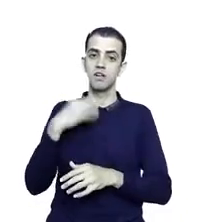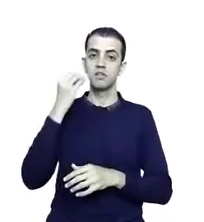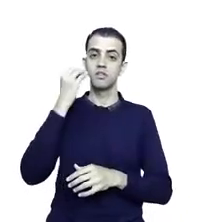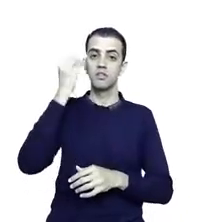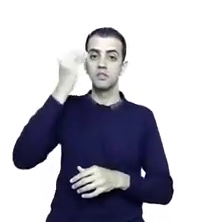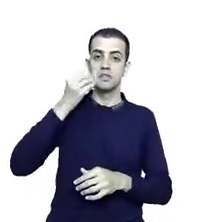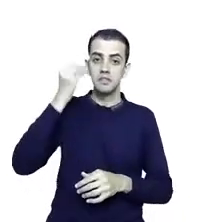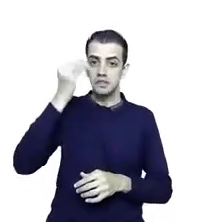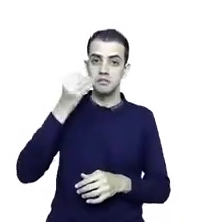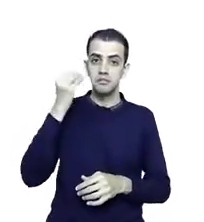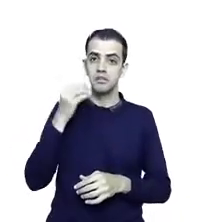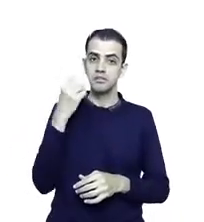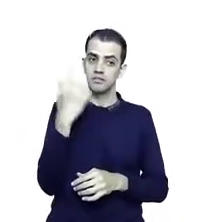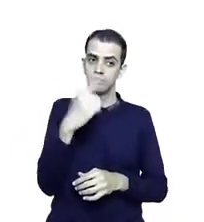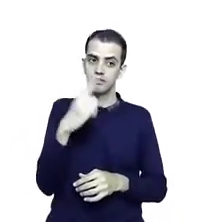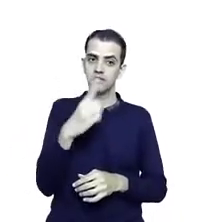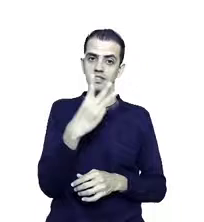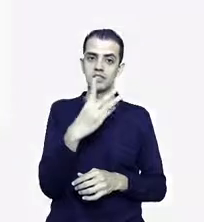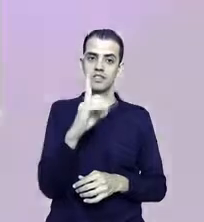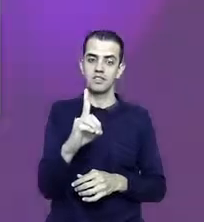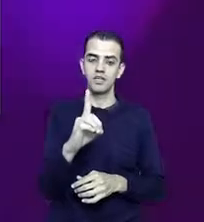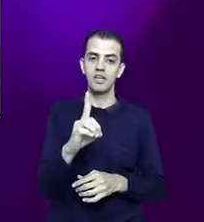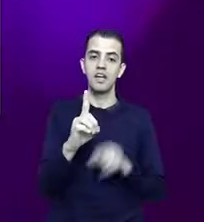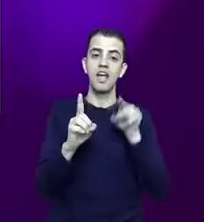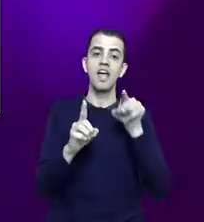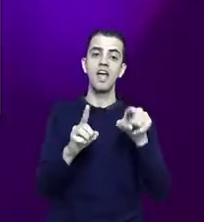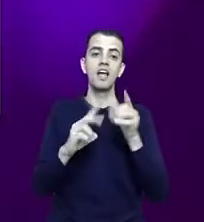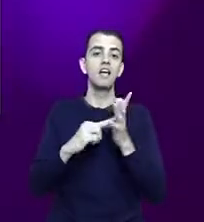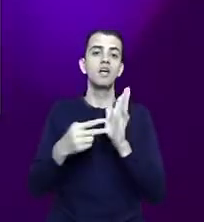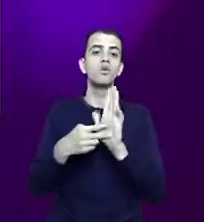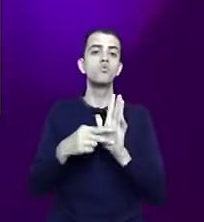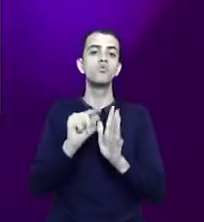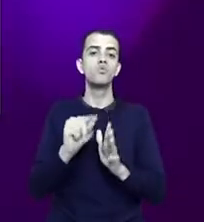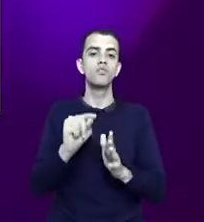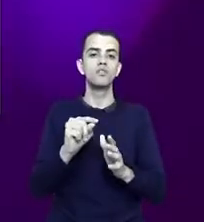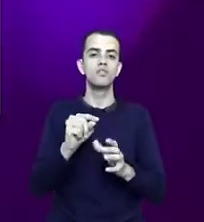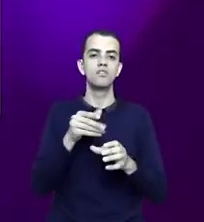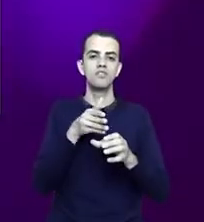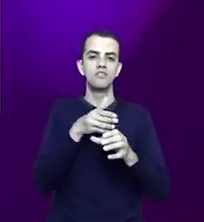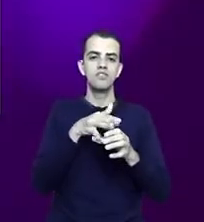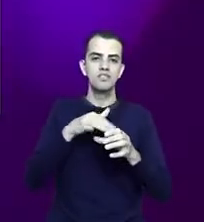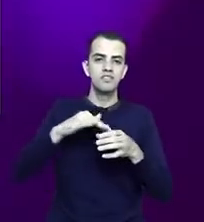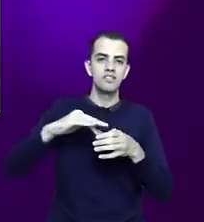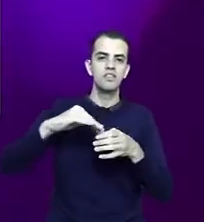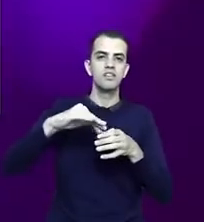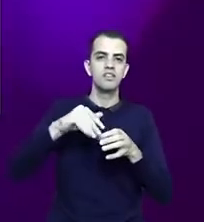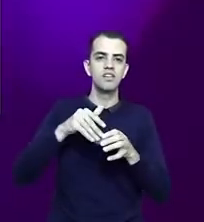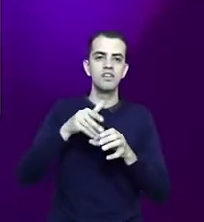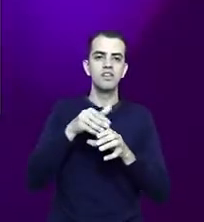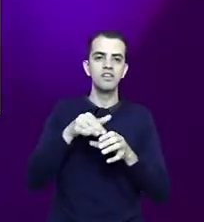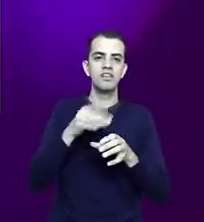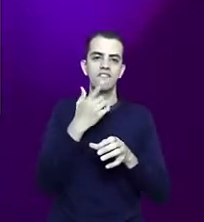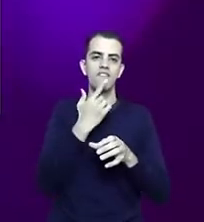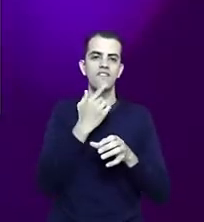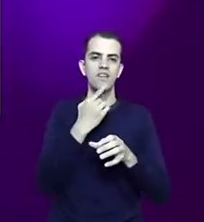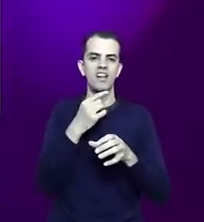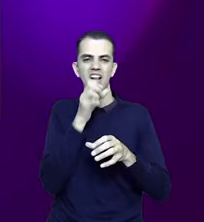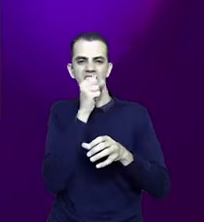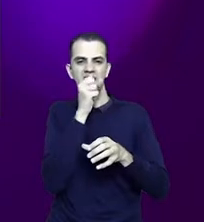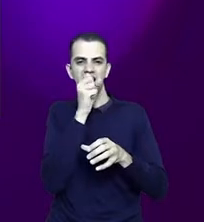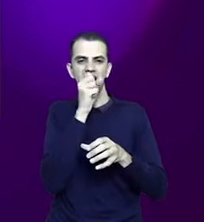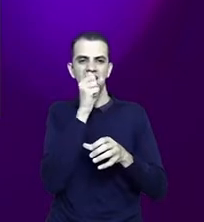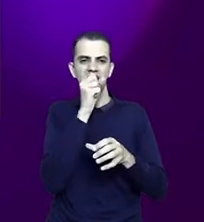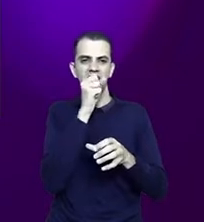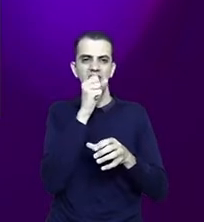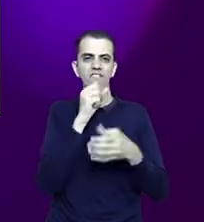em planejamento 3D. Essa imagem quer dizer que toda essa área em cobre aqui, Cartilagem